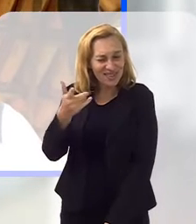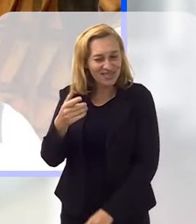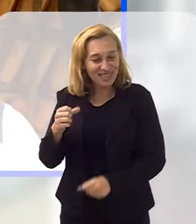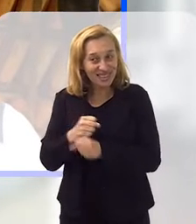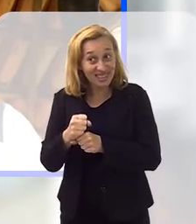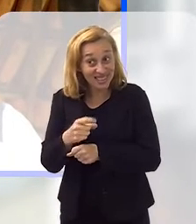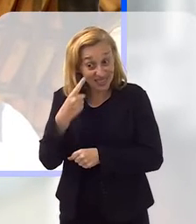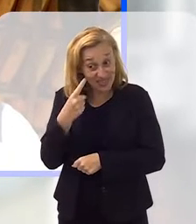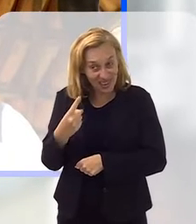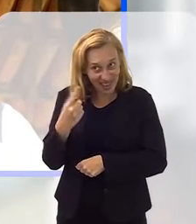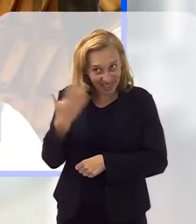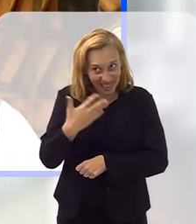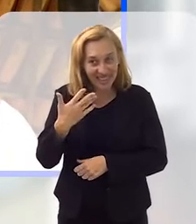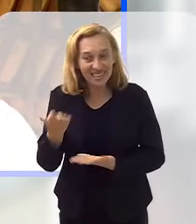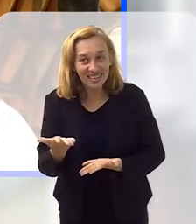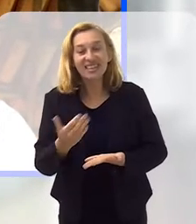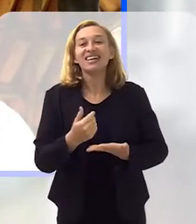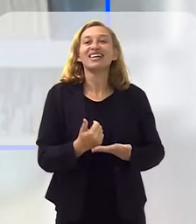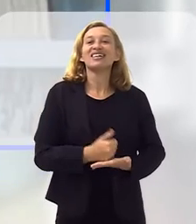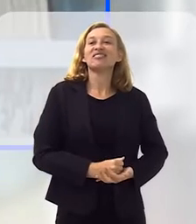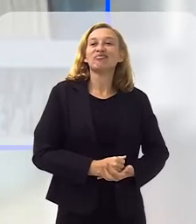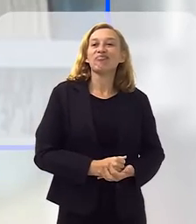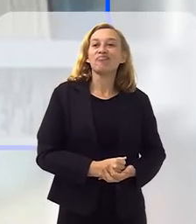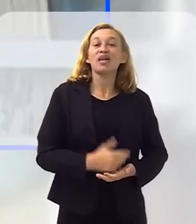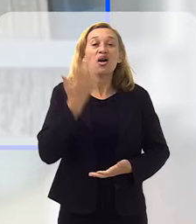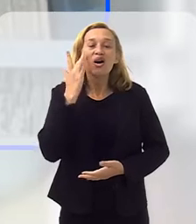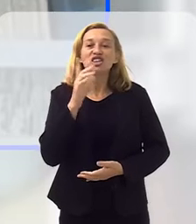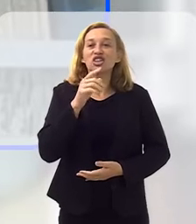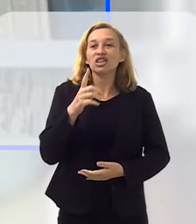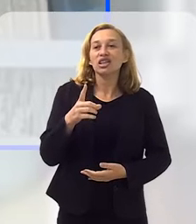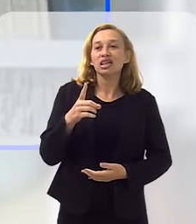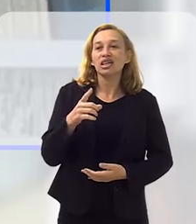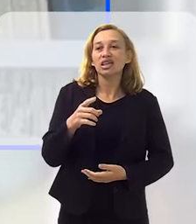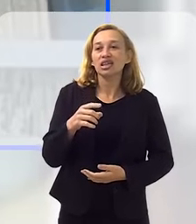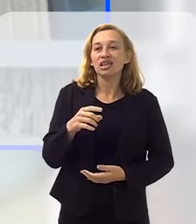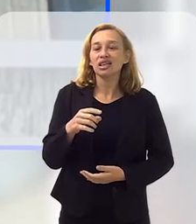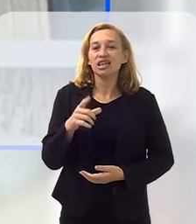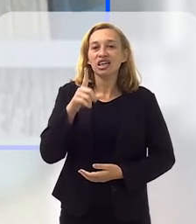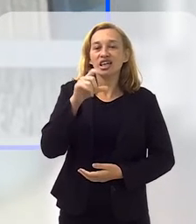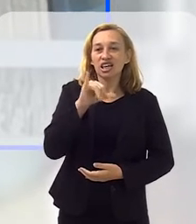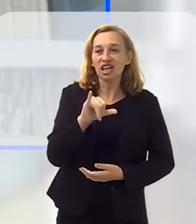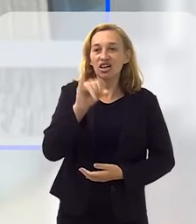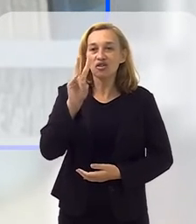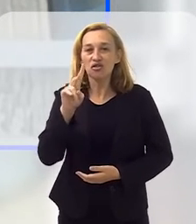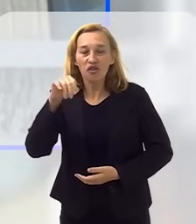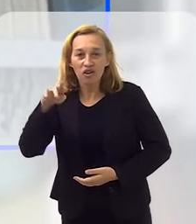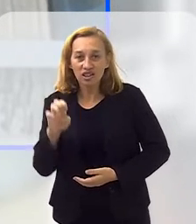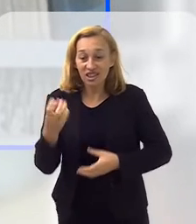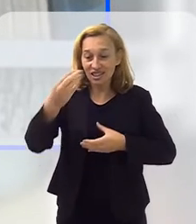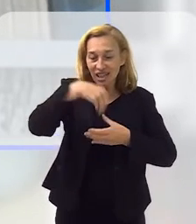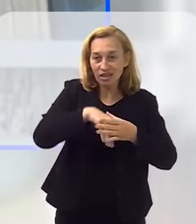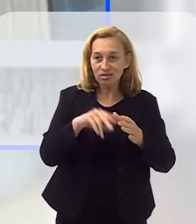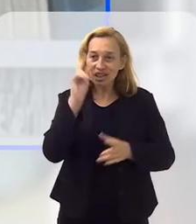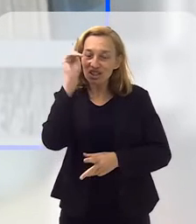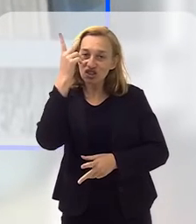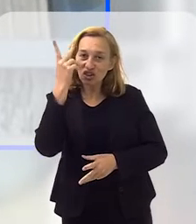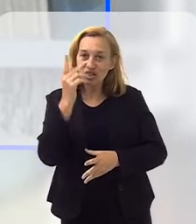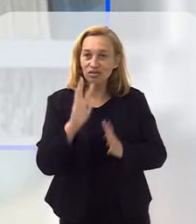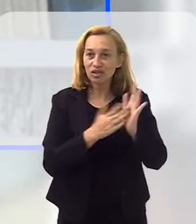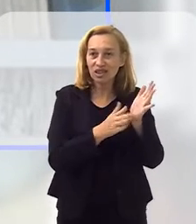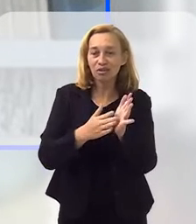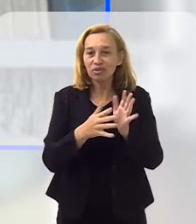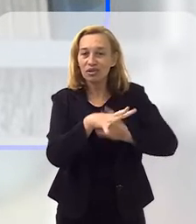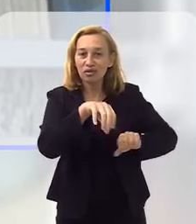vê, muito bom estar aqui com vocês. É isso, né? Eu acho que Dona Ivone, dentro da história do samba, ela tem